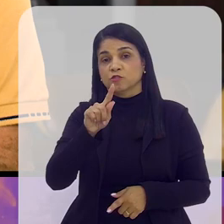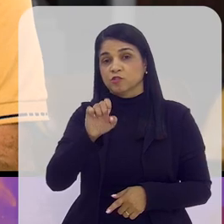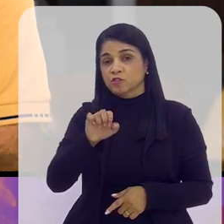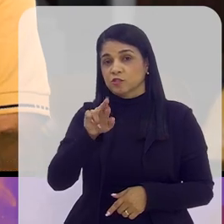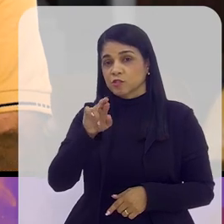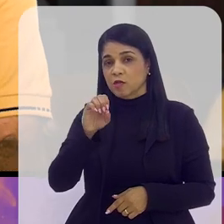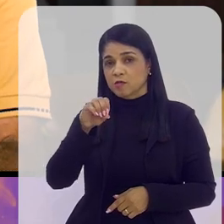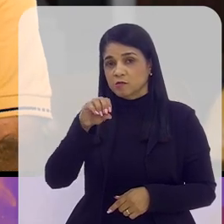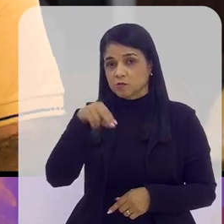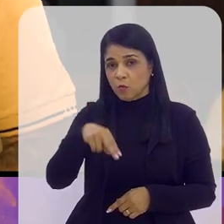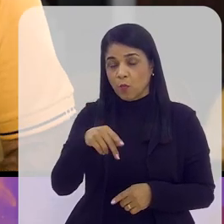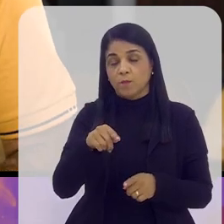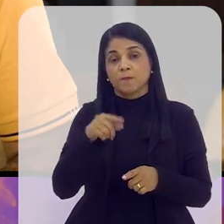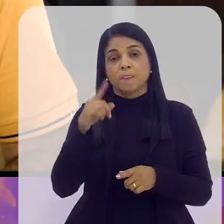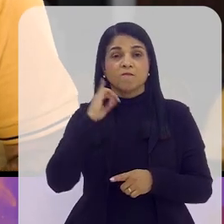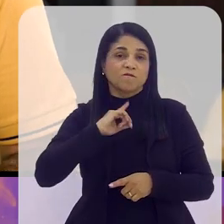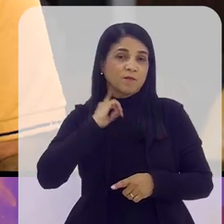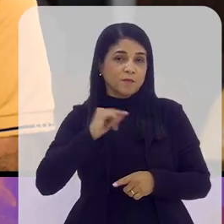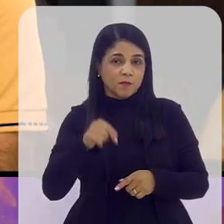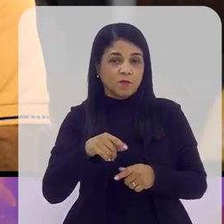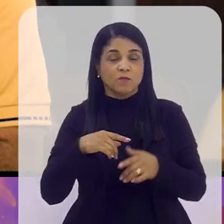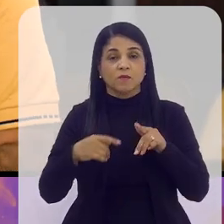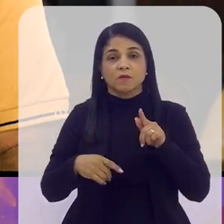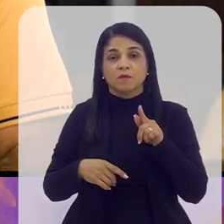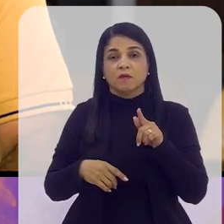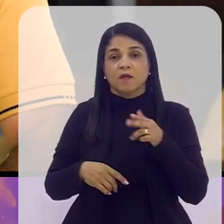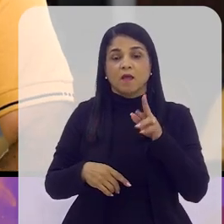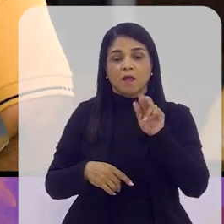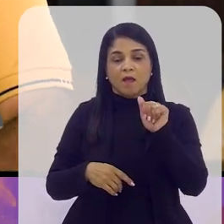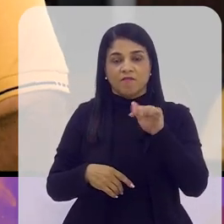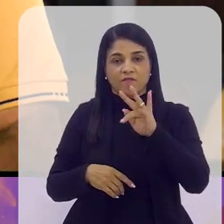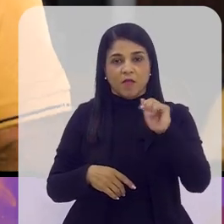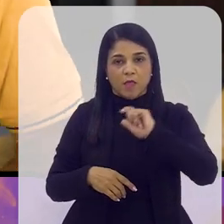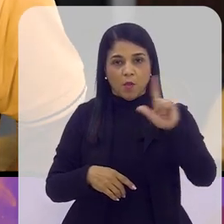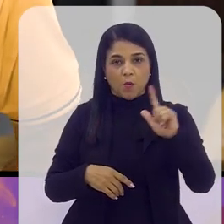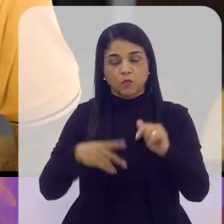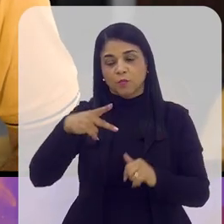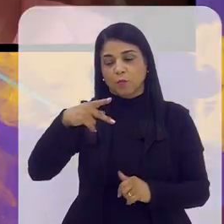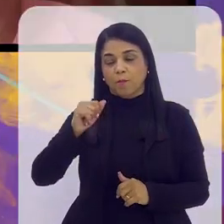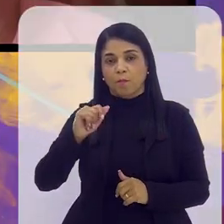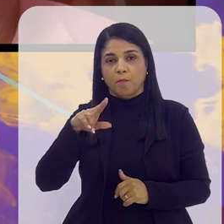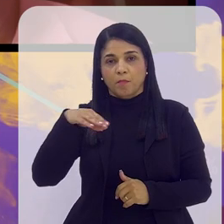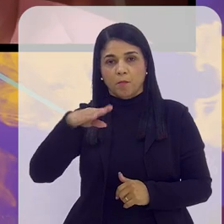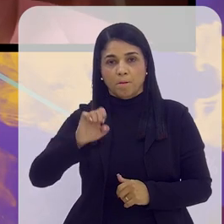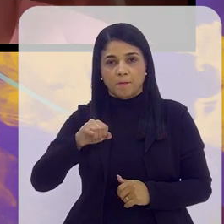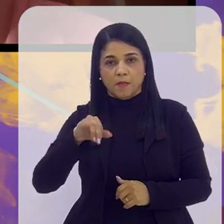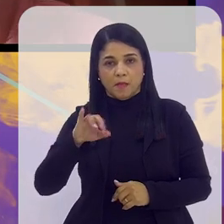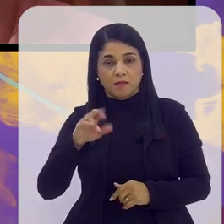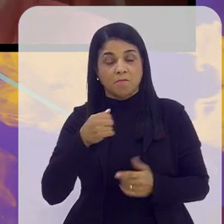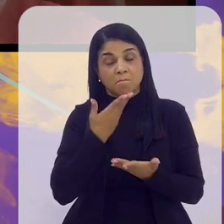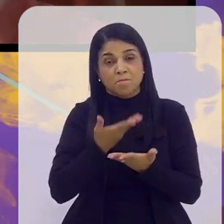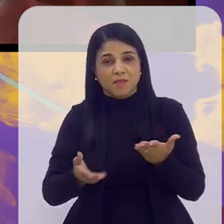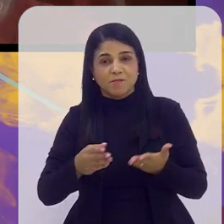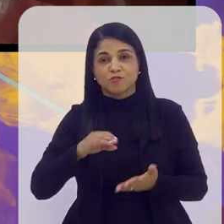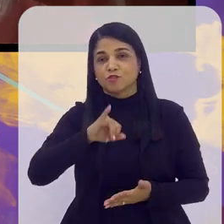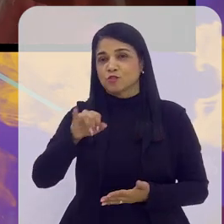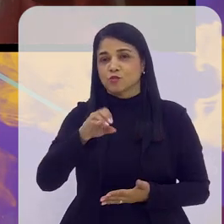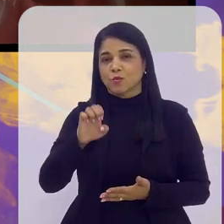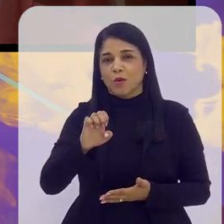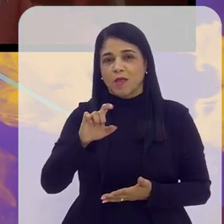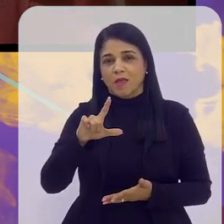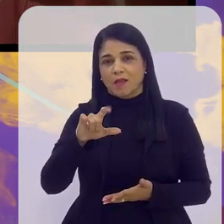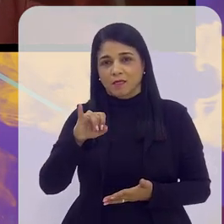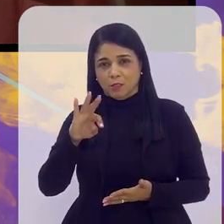O Gerson, aqui também, do Rio, do Flamengo. Rafael Veiga, do Palmeiras. Tua opinião? A gente perdeu o Joelinton, né?